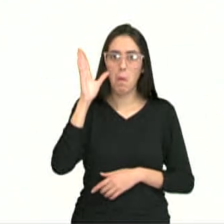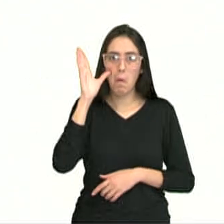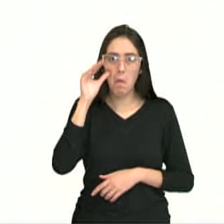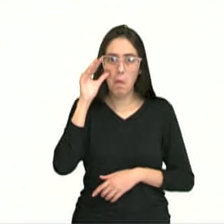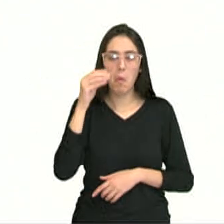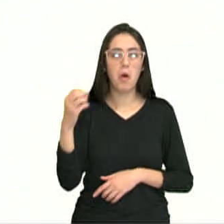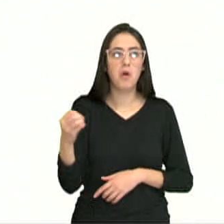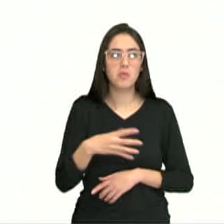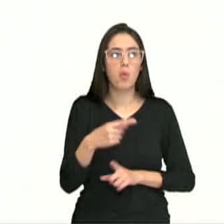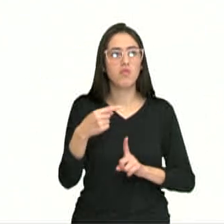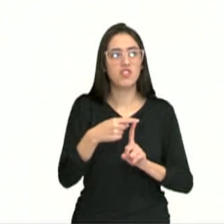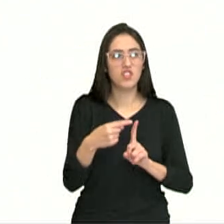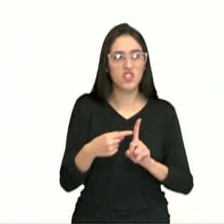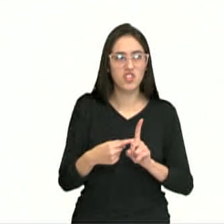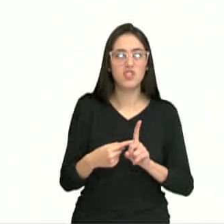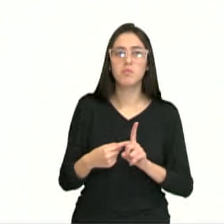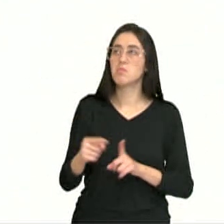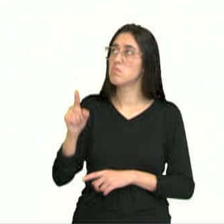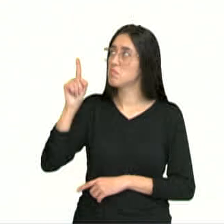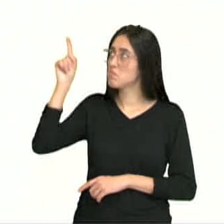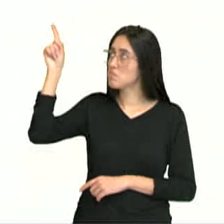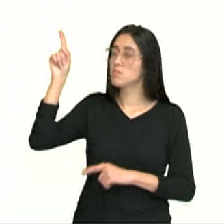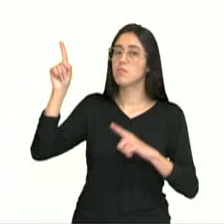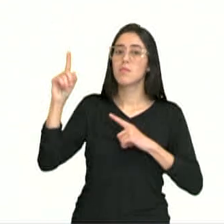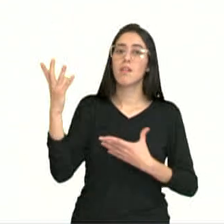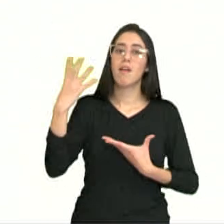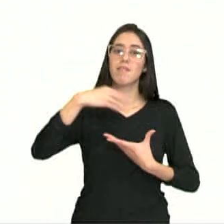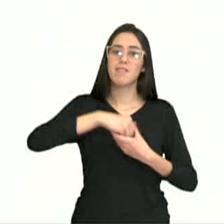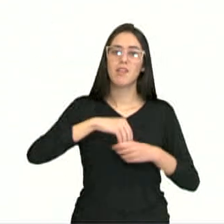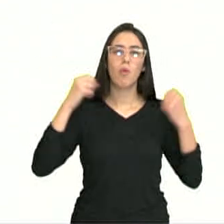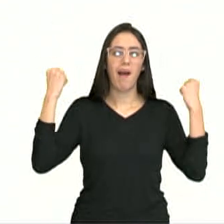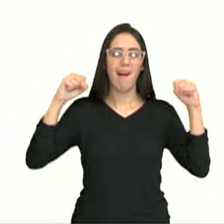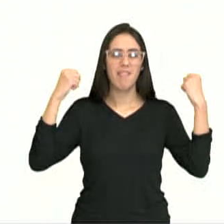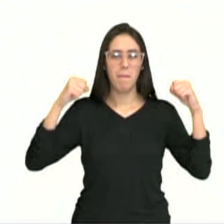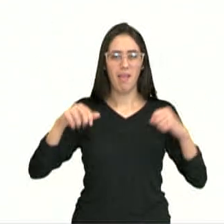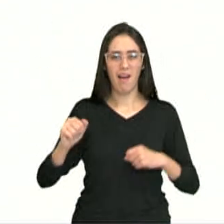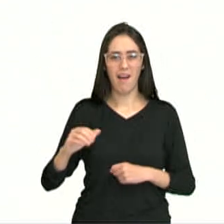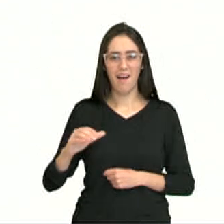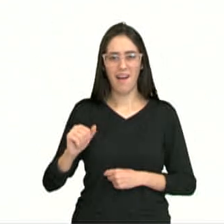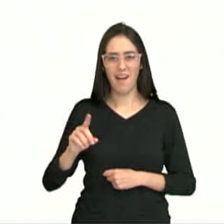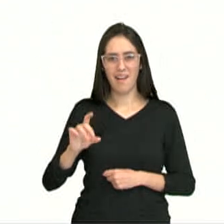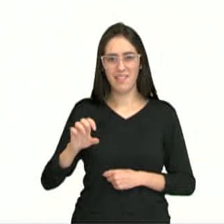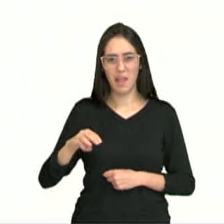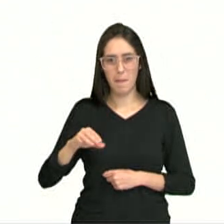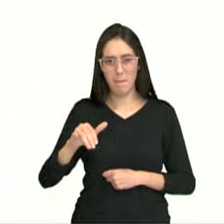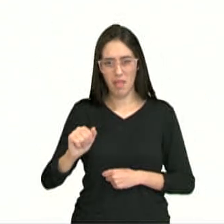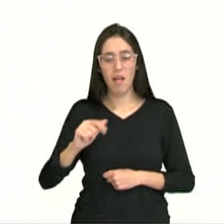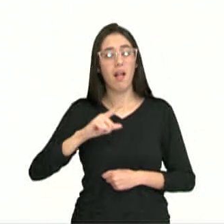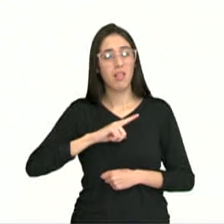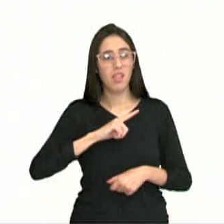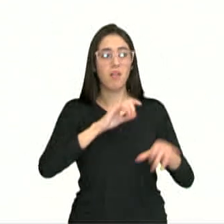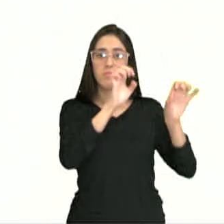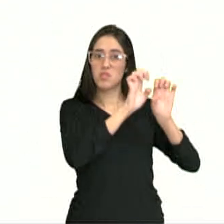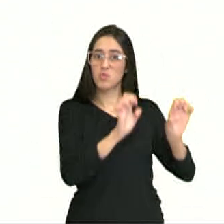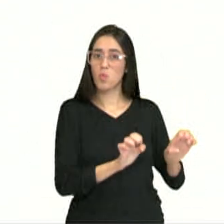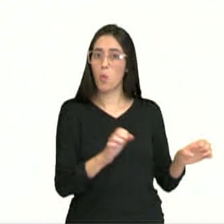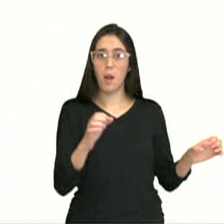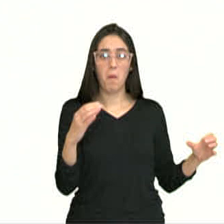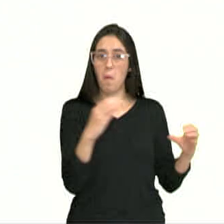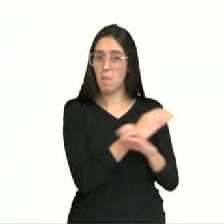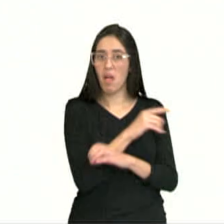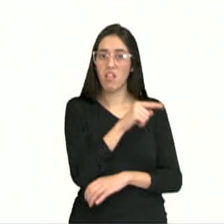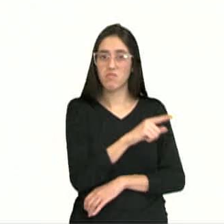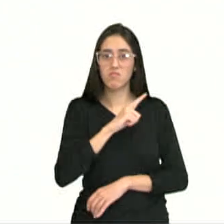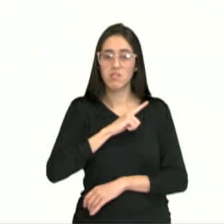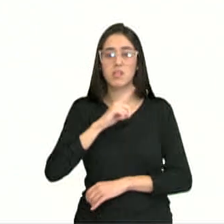modalidade indoor consiste no treino dentro de academias, que oferecem estrutura própria e com acompanhamento profissional. Então,